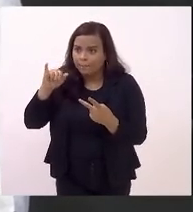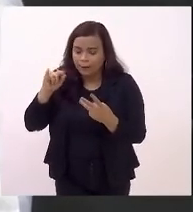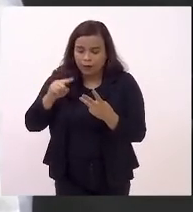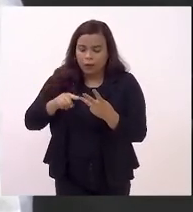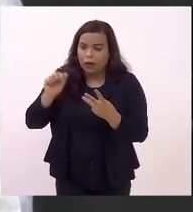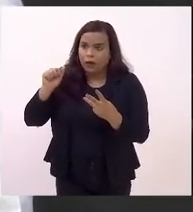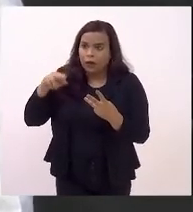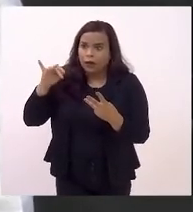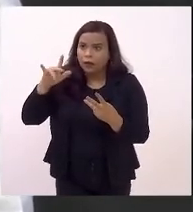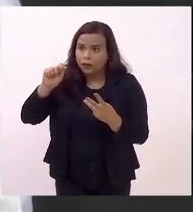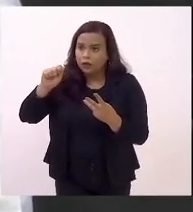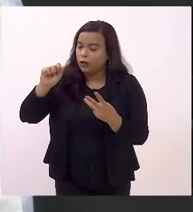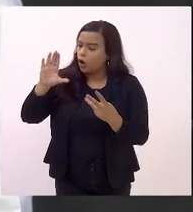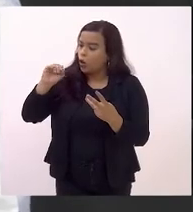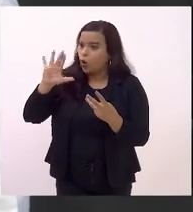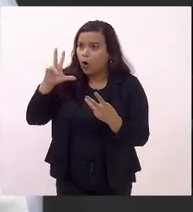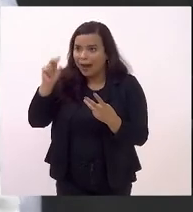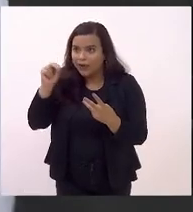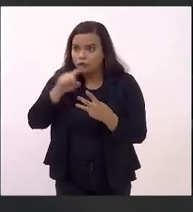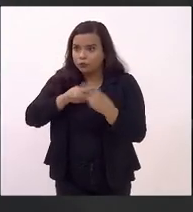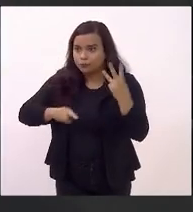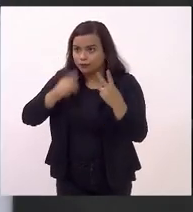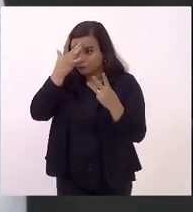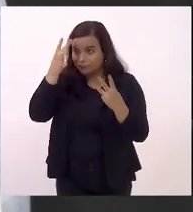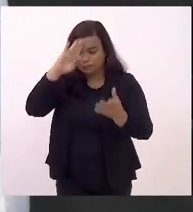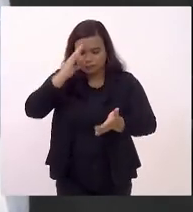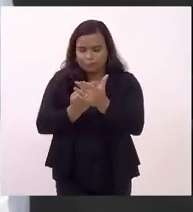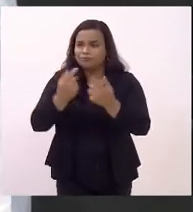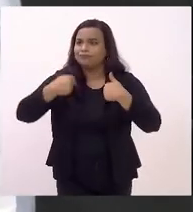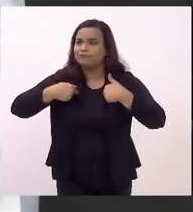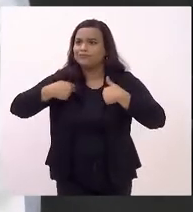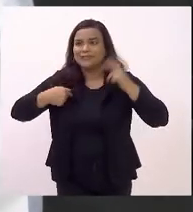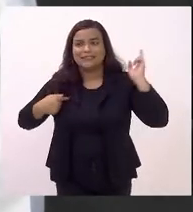E entre essas pessoas que sempre acreditaram em mim,